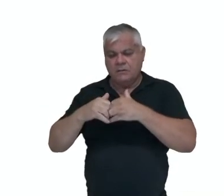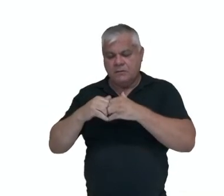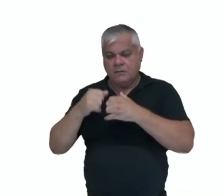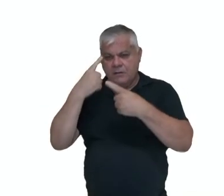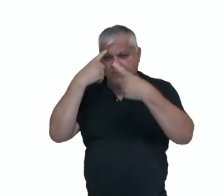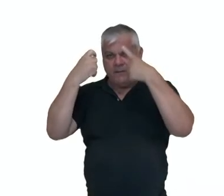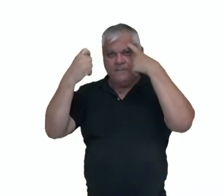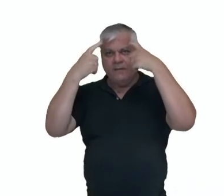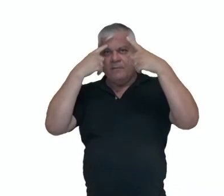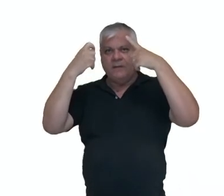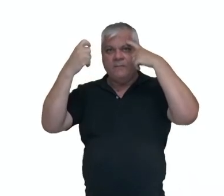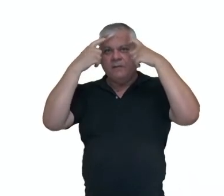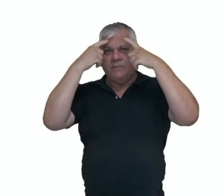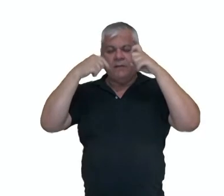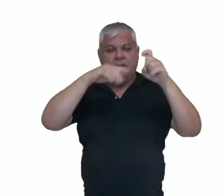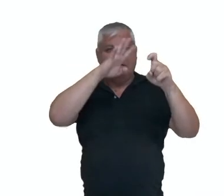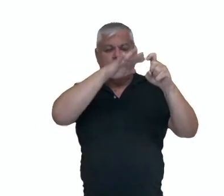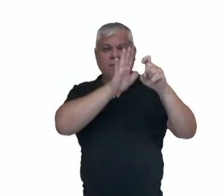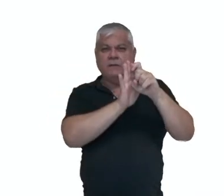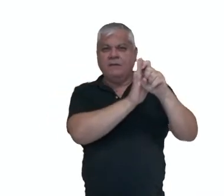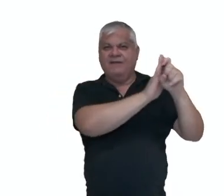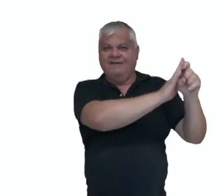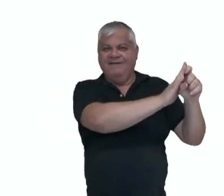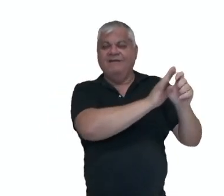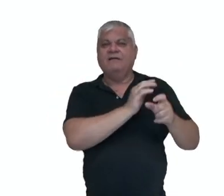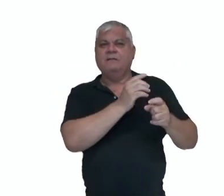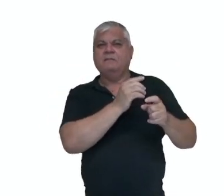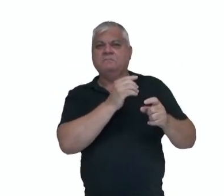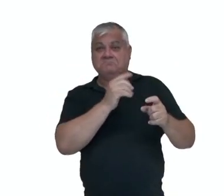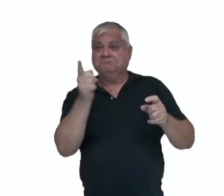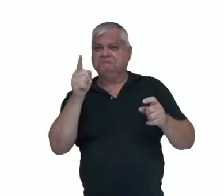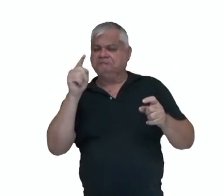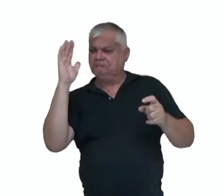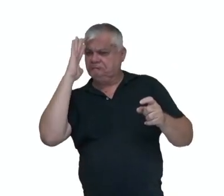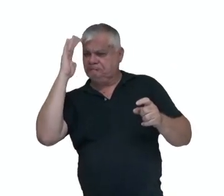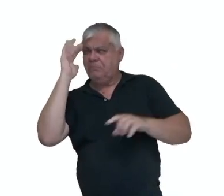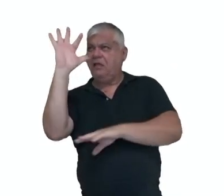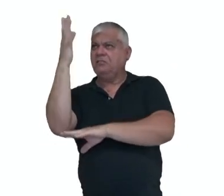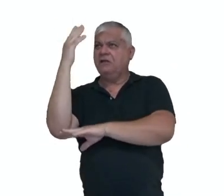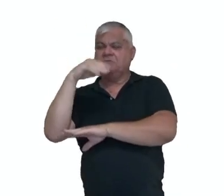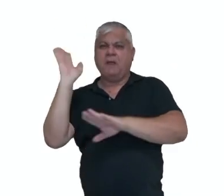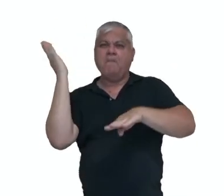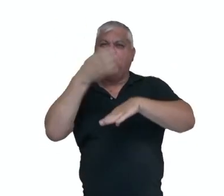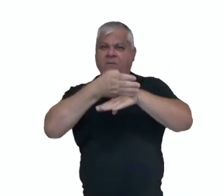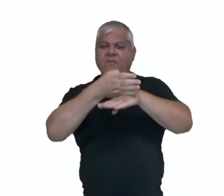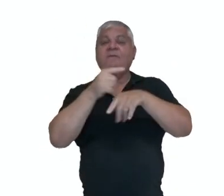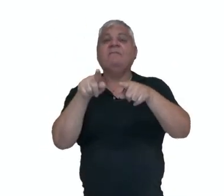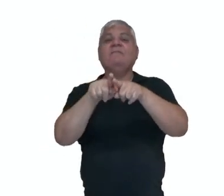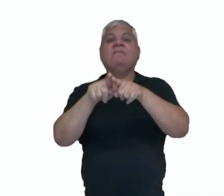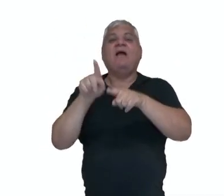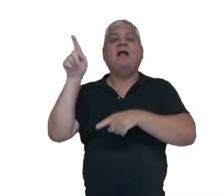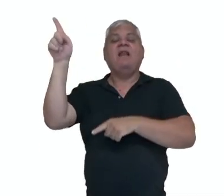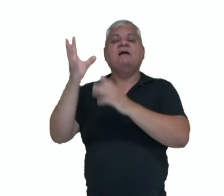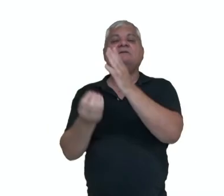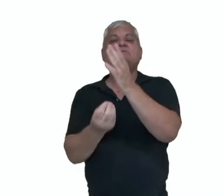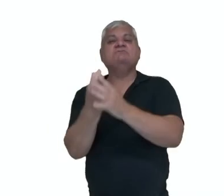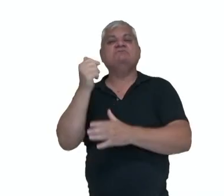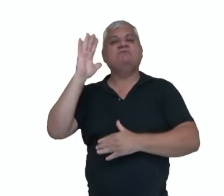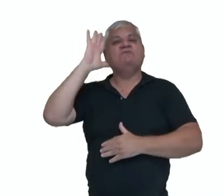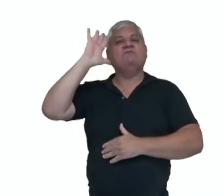superação do pensamento mitológico. Embora a sabedoria oriental tenha influenciado o nascimento da